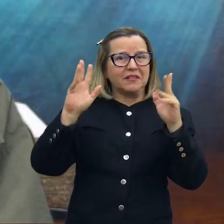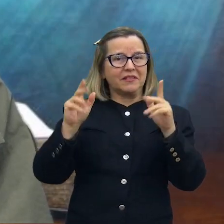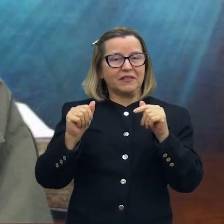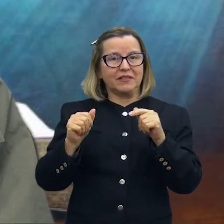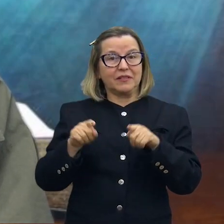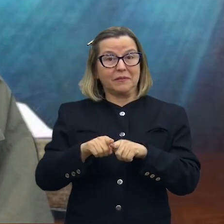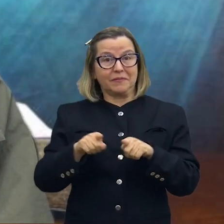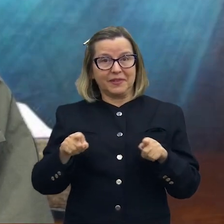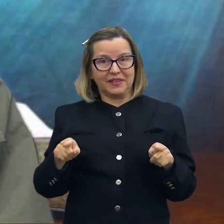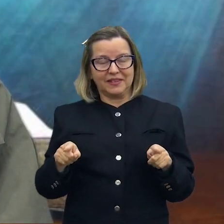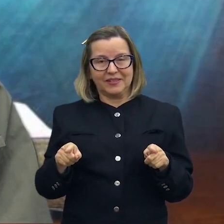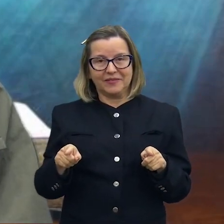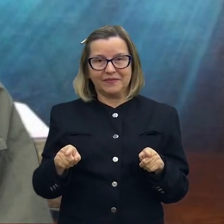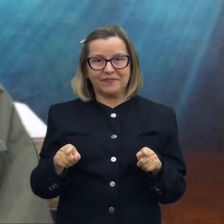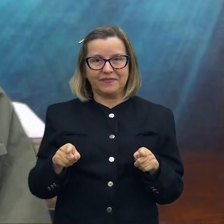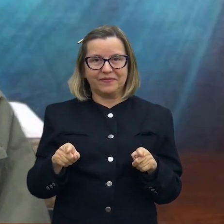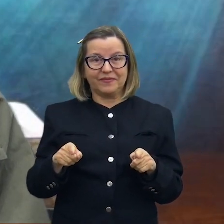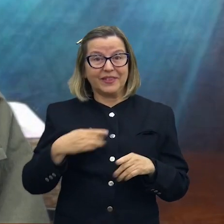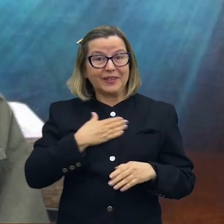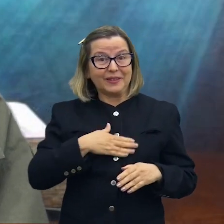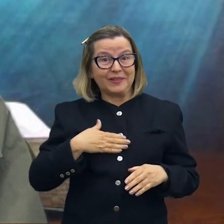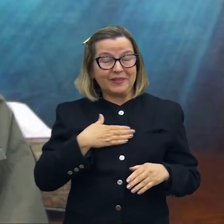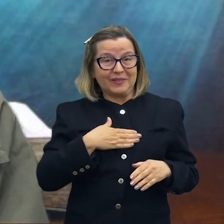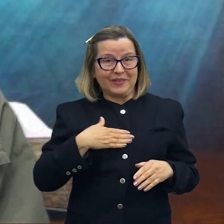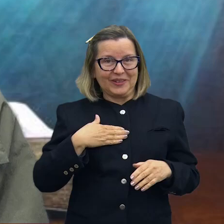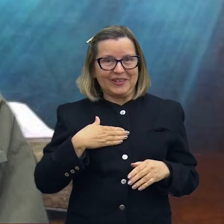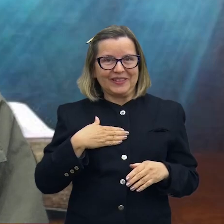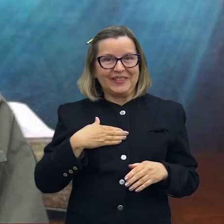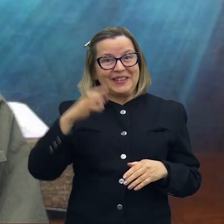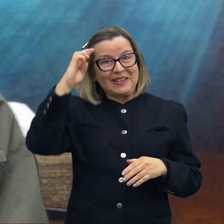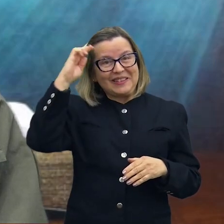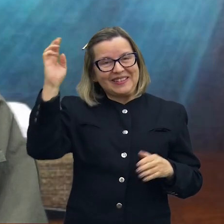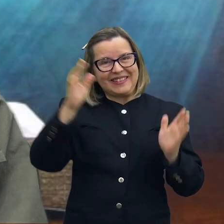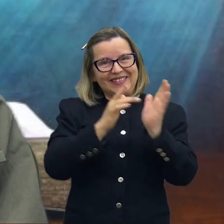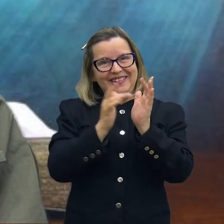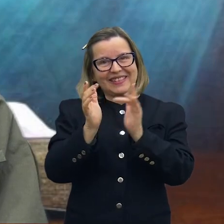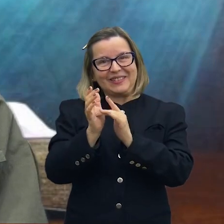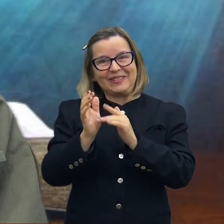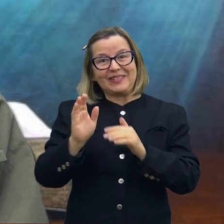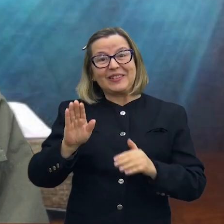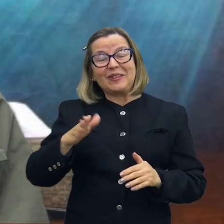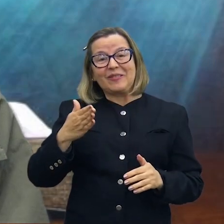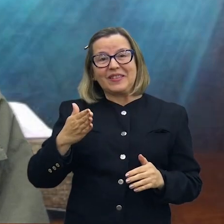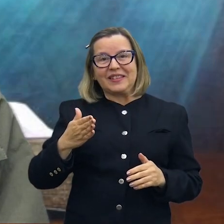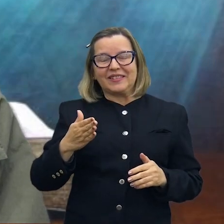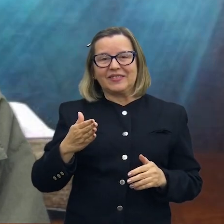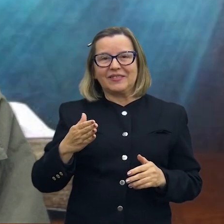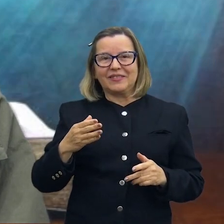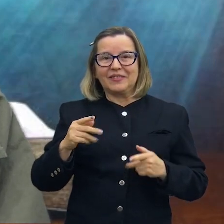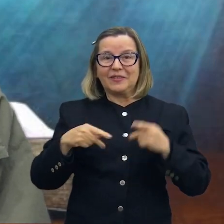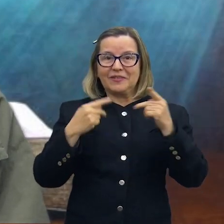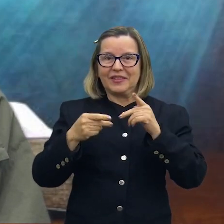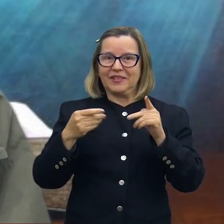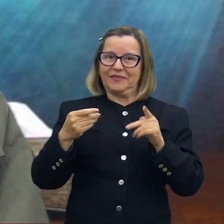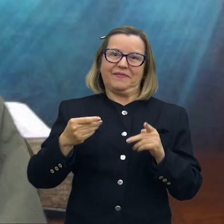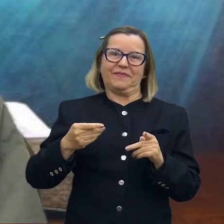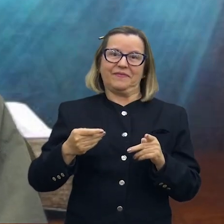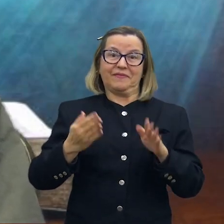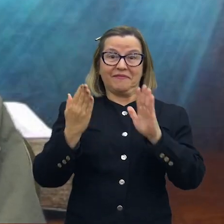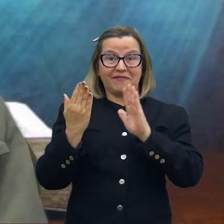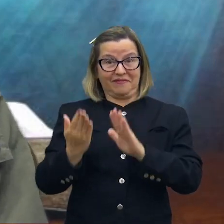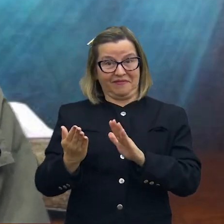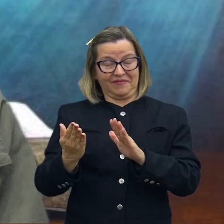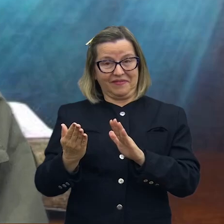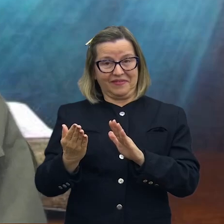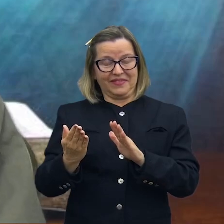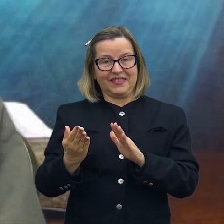sabe? Mas eu gosto muito do meu Senhor Jesus quando Ele trata cara a cara,